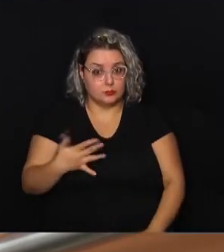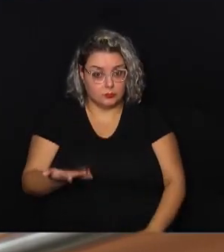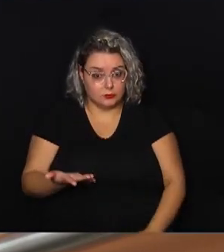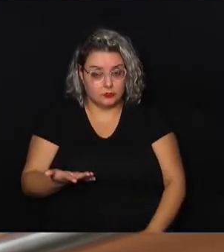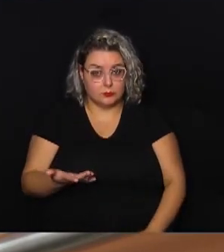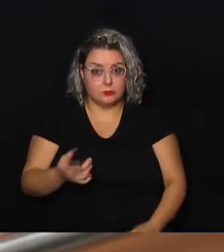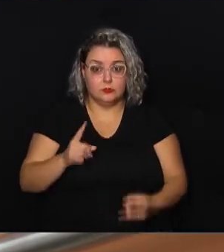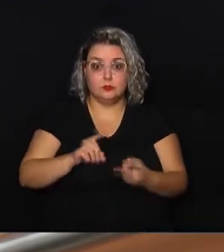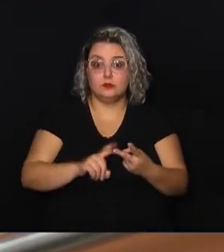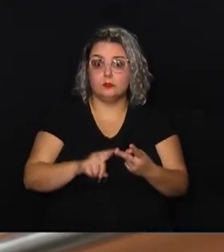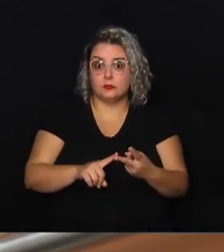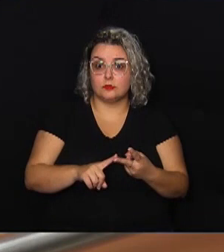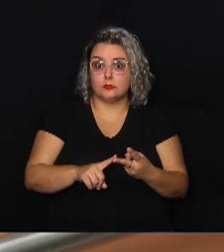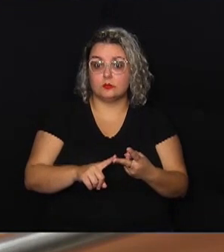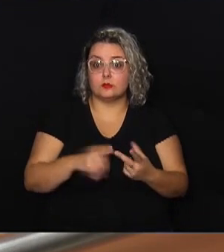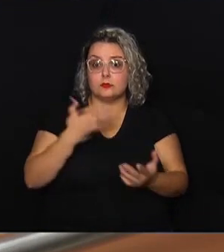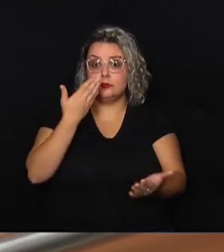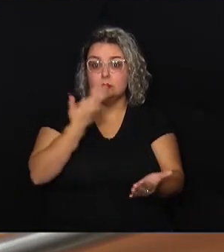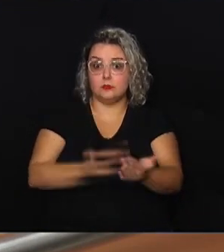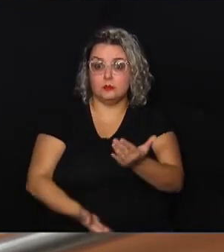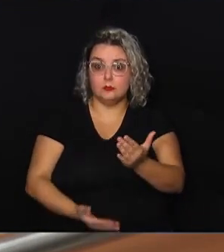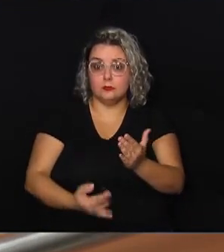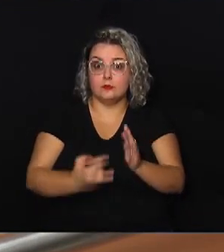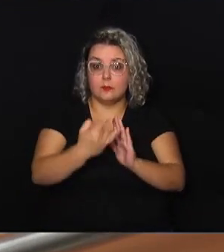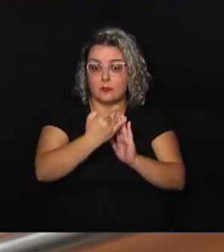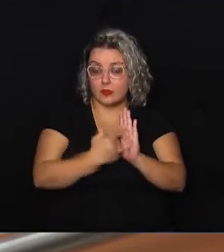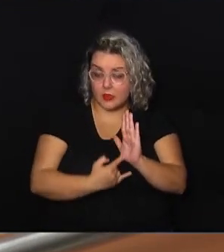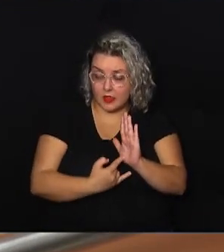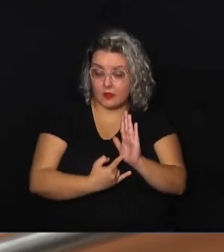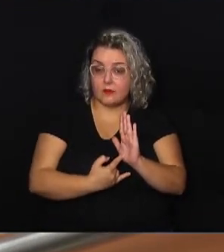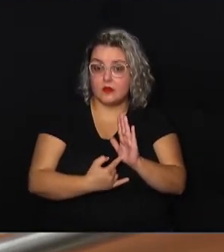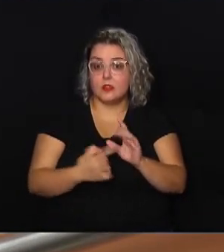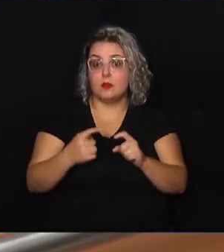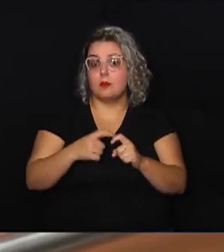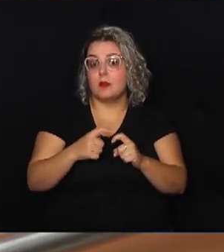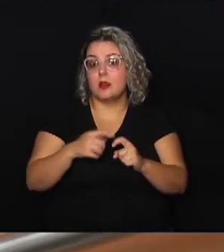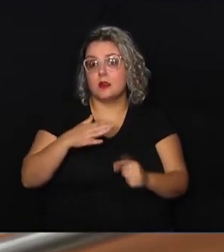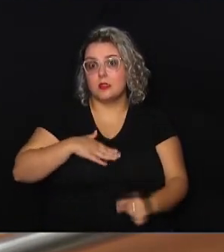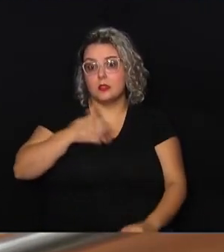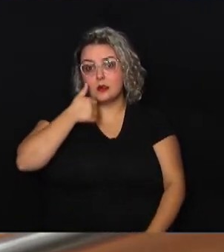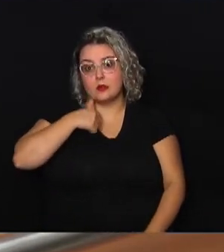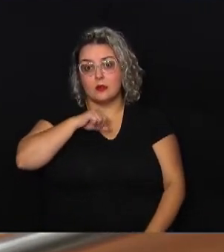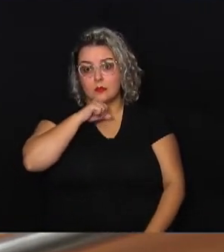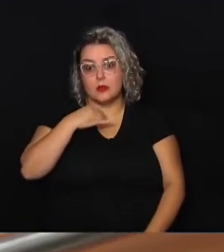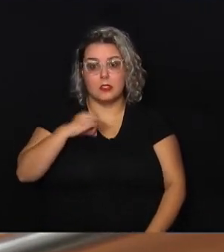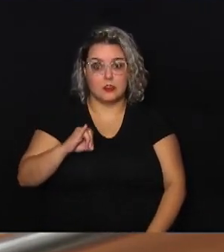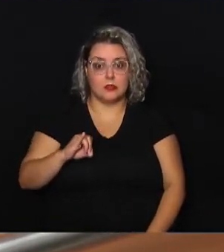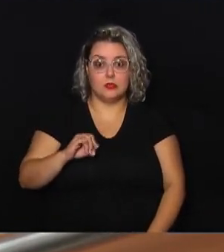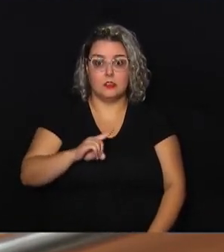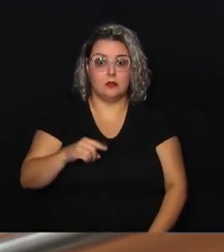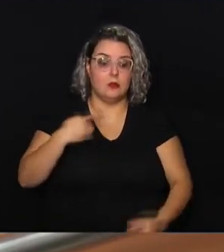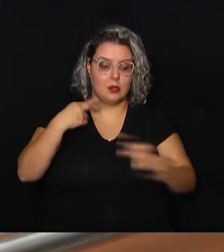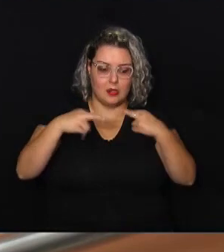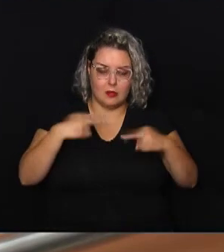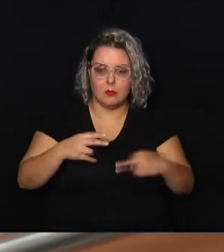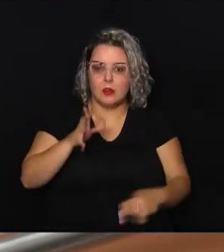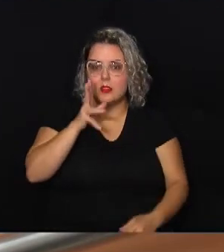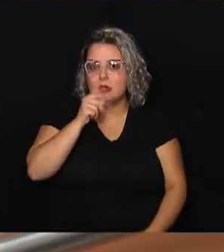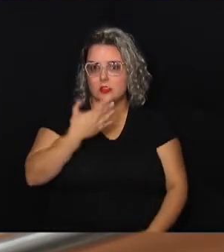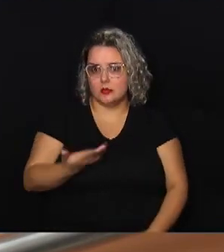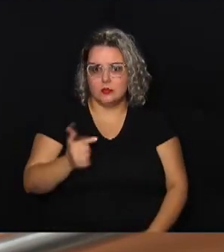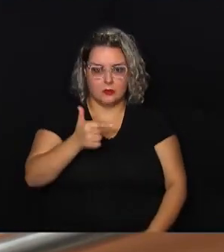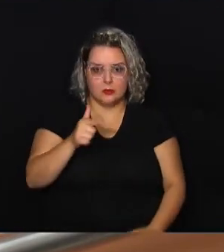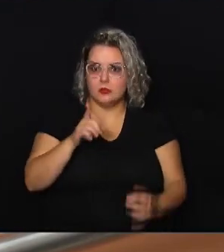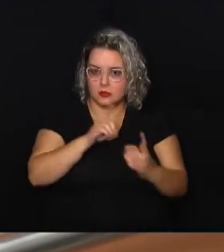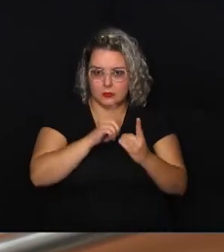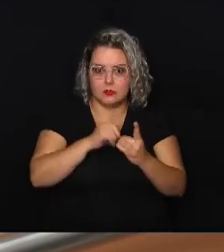segundo ponto, eles perderam a ficha médica da minha mãe. Então, se ela não fosse reclamar da demora, ela não teria sido